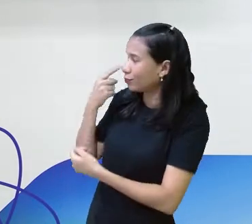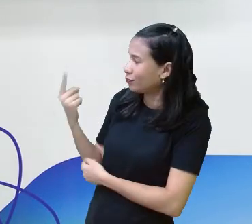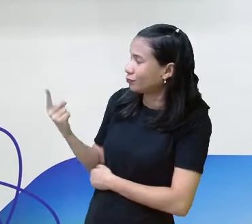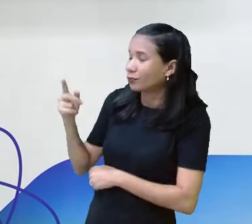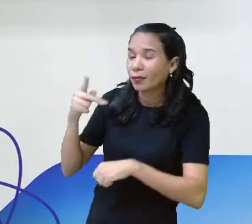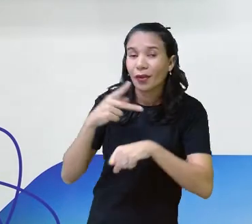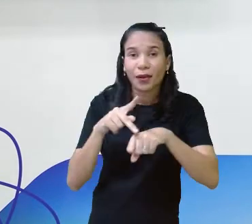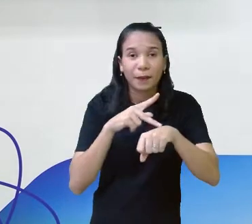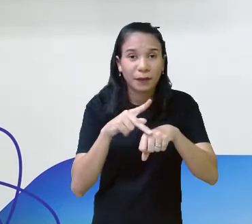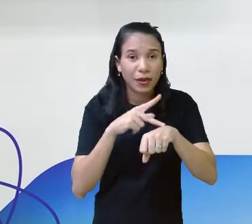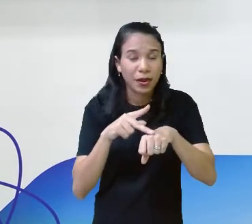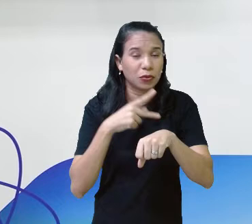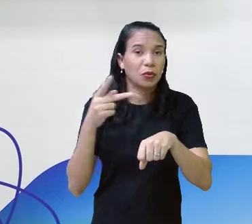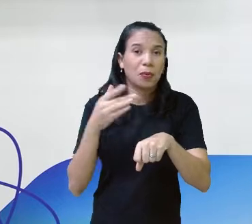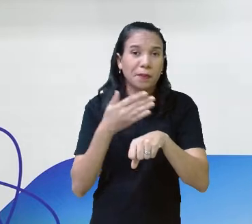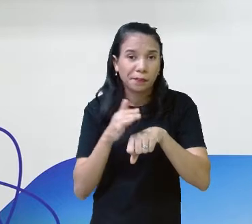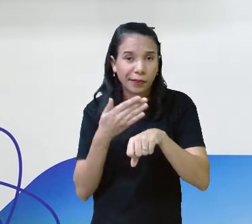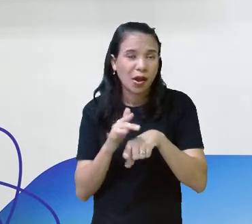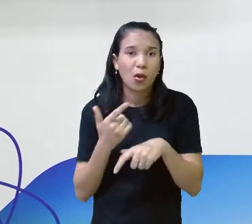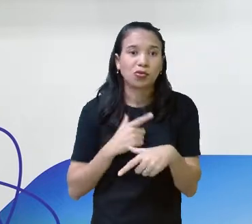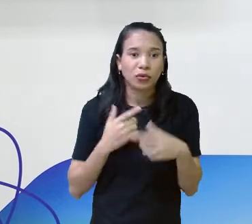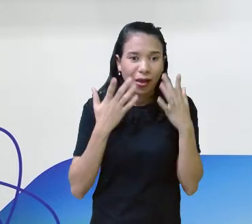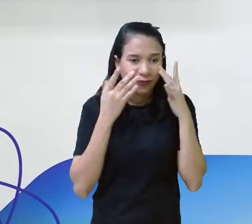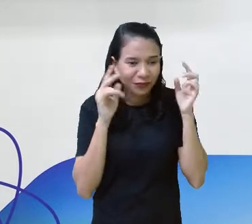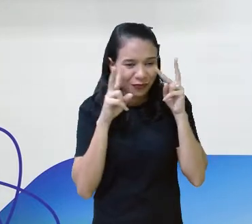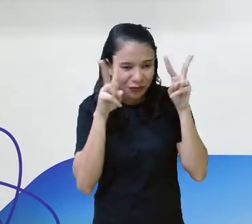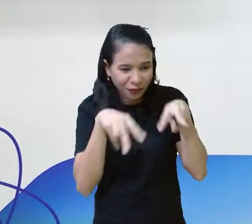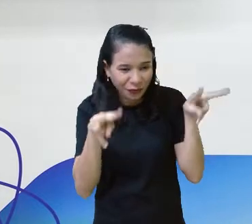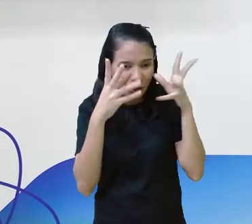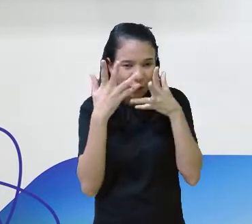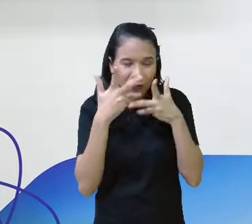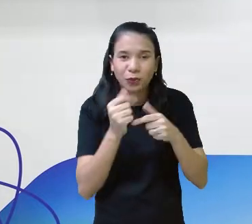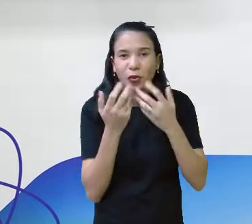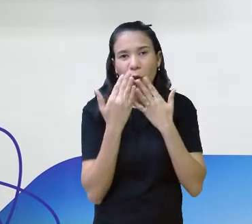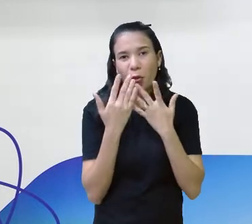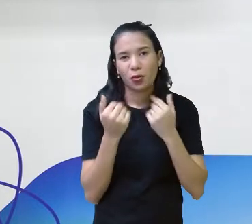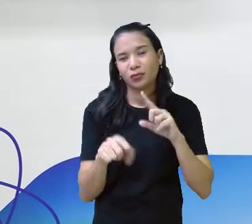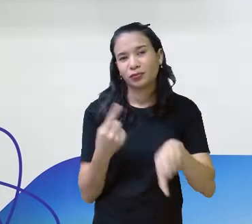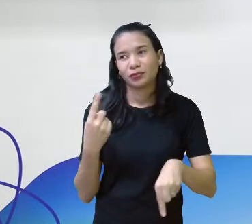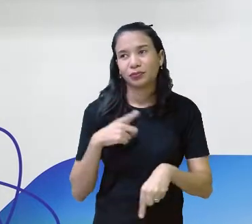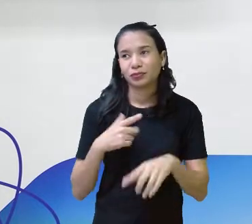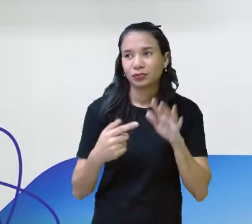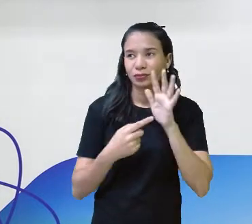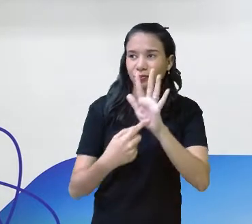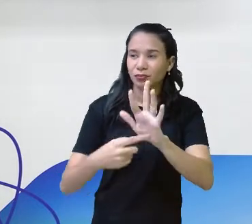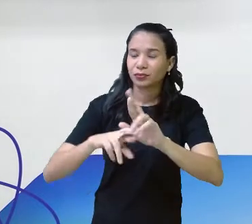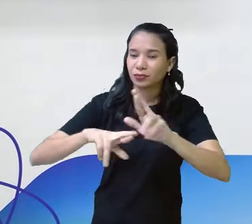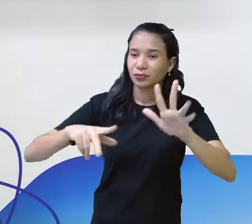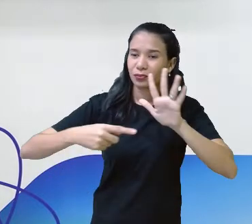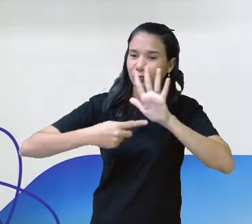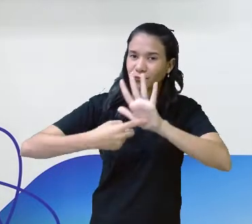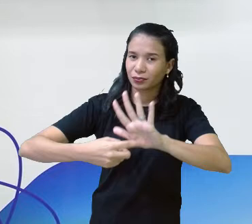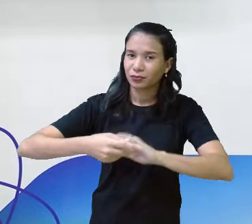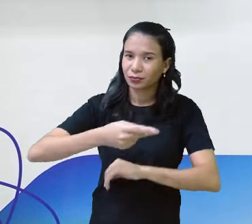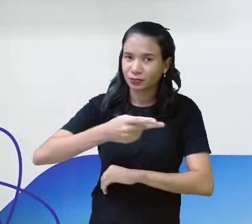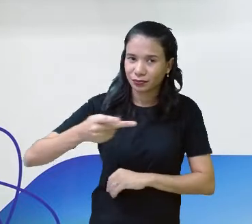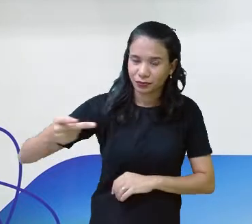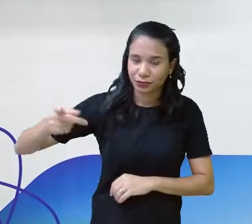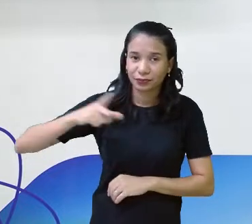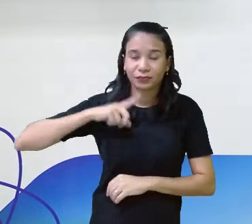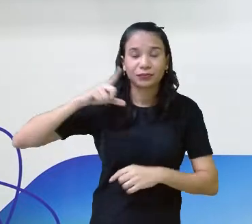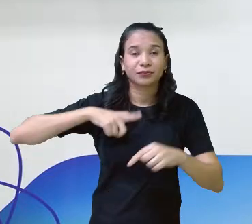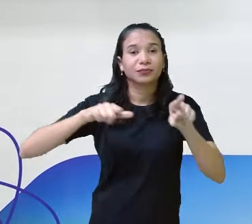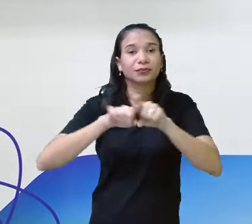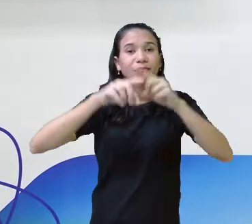preto, no preto mesmo. Não tem aquele atrativo visual, diferente da enciclopédia que eu mostrei para vocês.